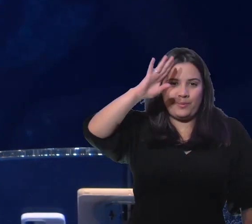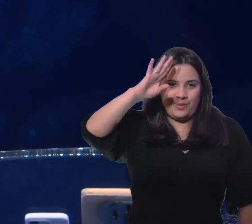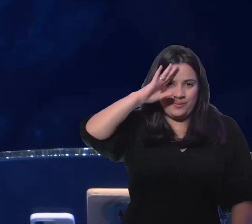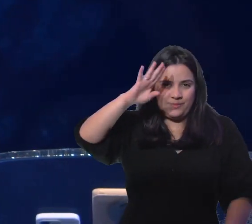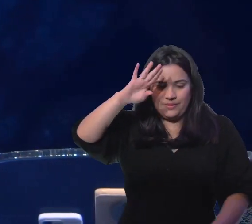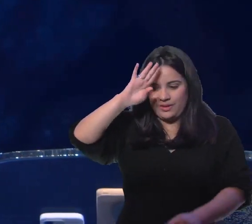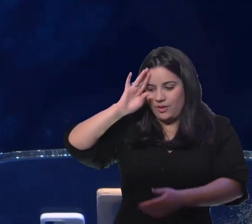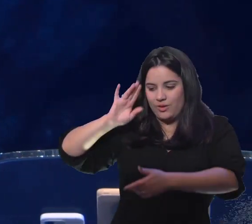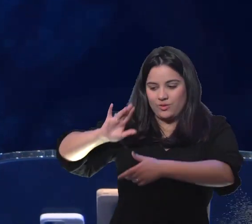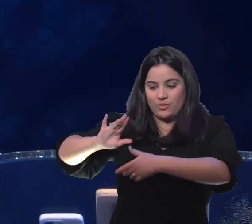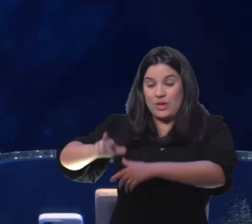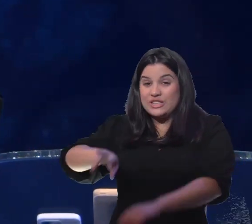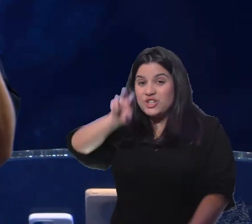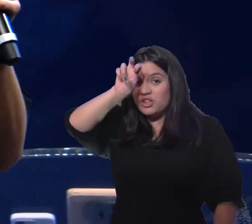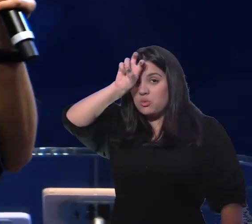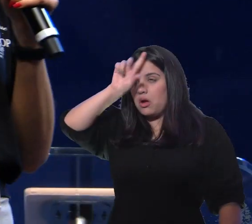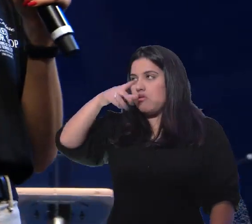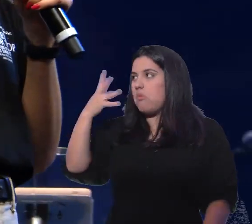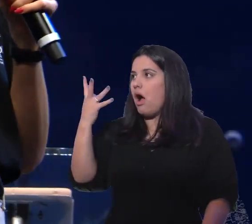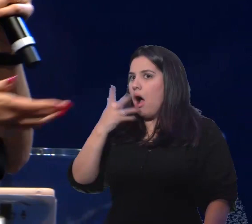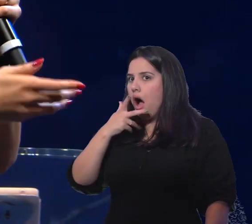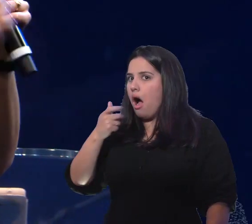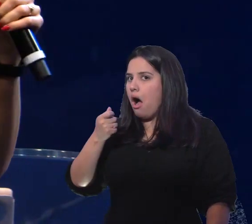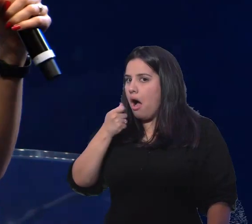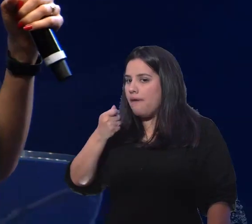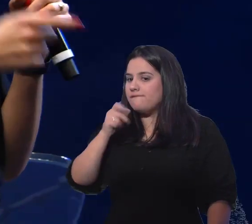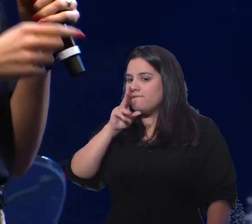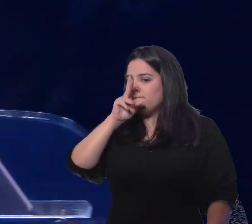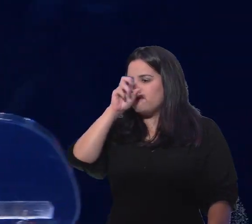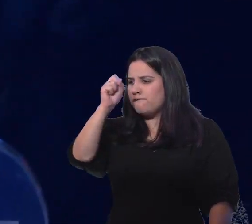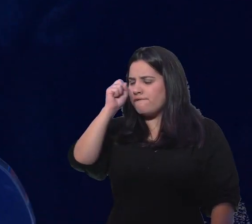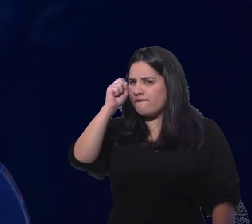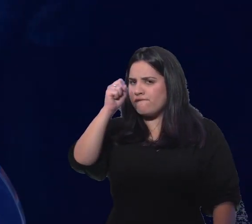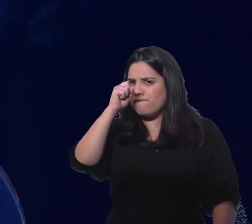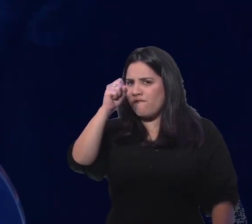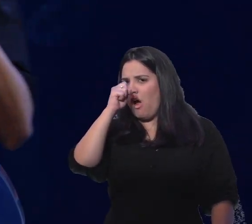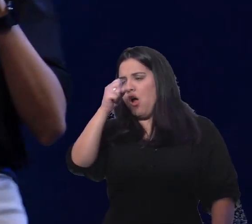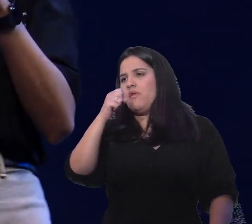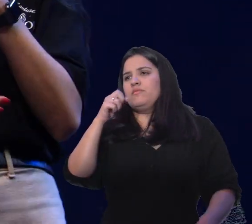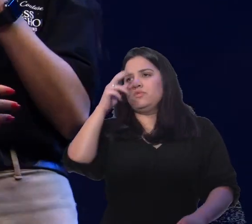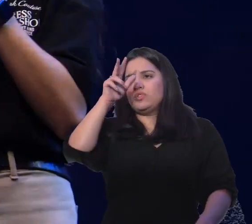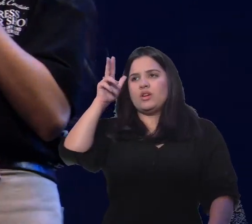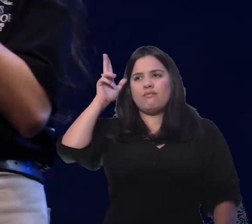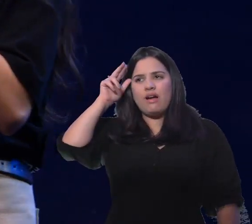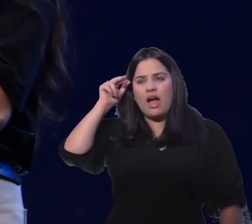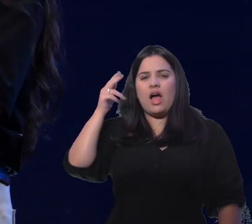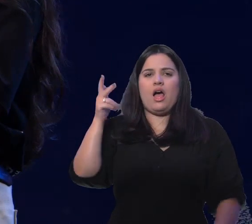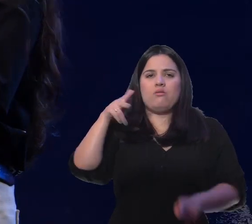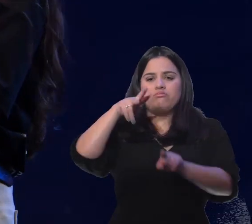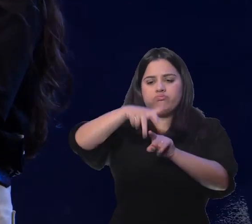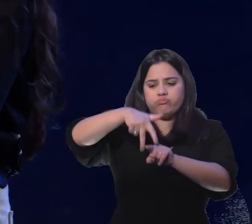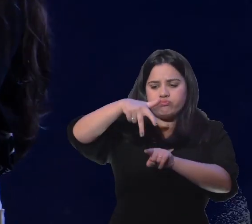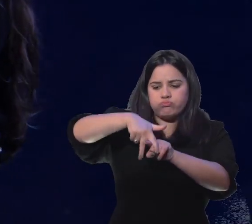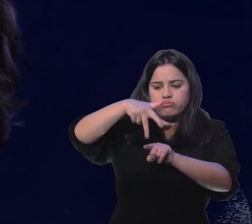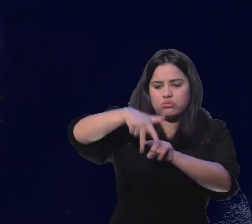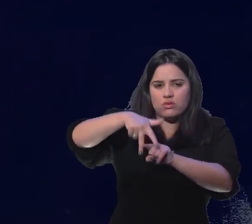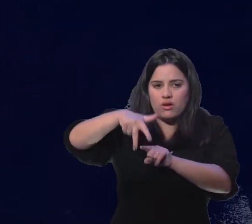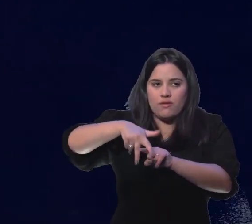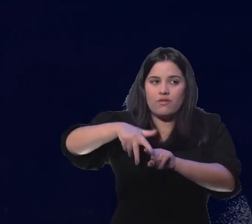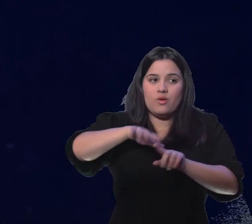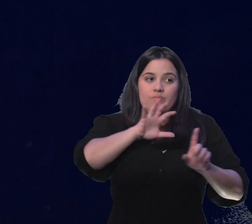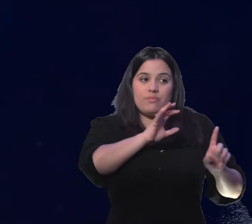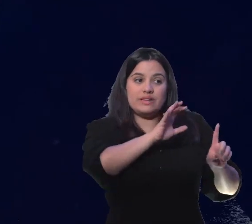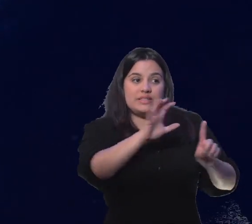na época, o Egito. Então, o exército egípcios, com seus carros e cavalos e tal, foram perseguir eles lá no